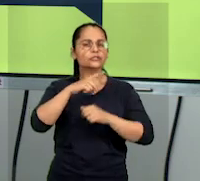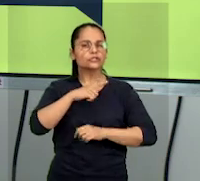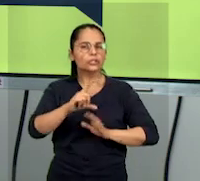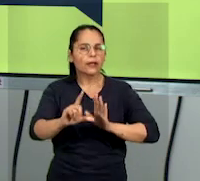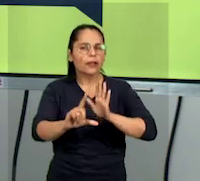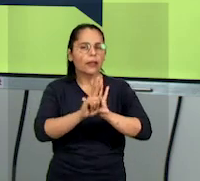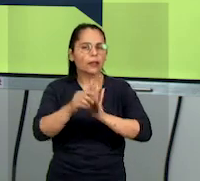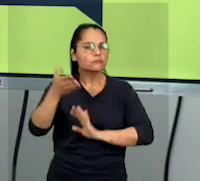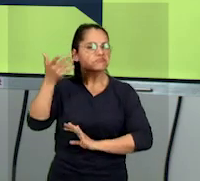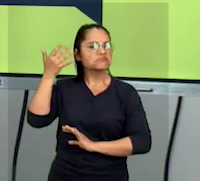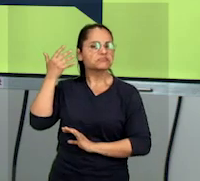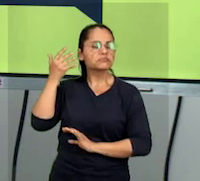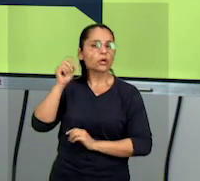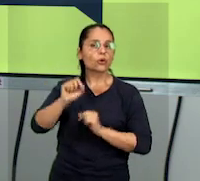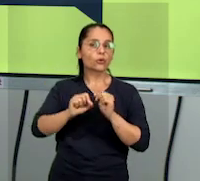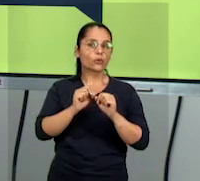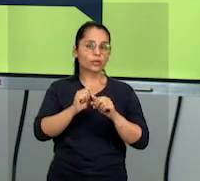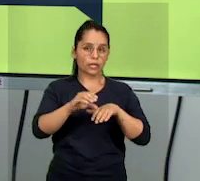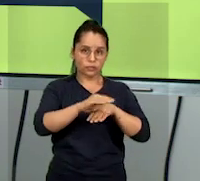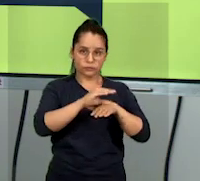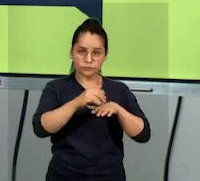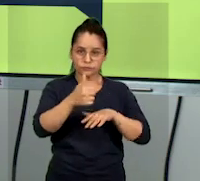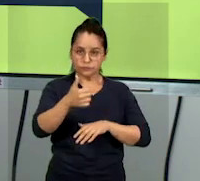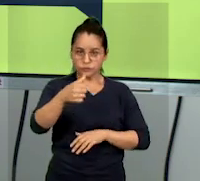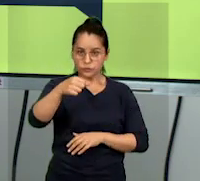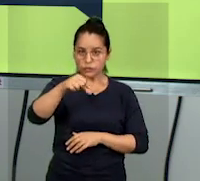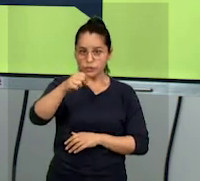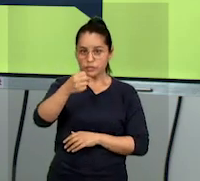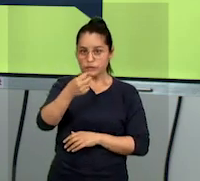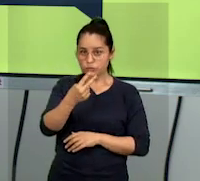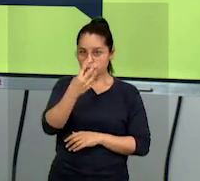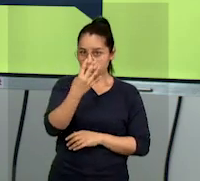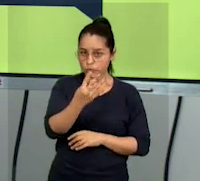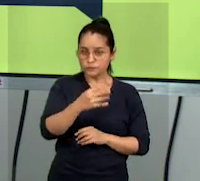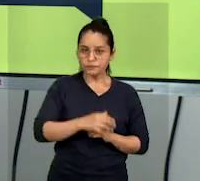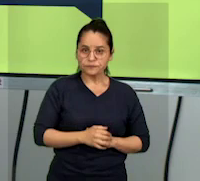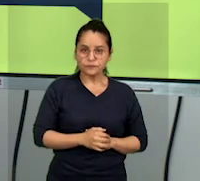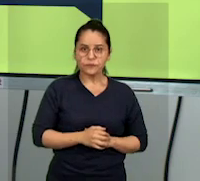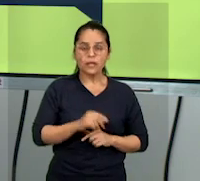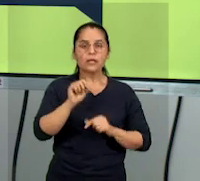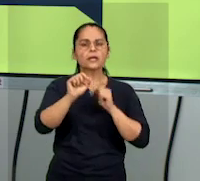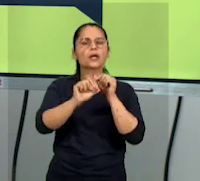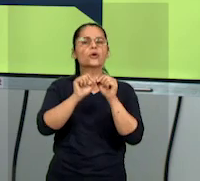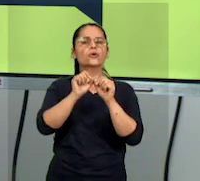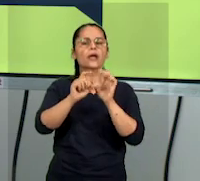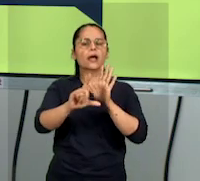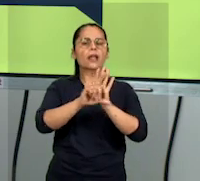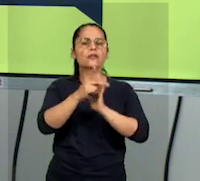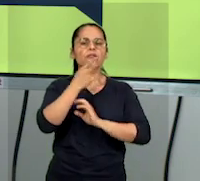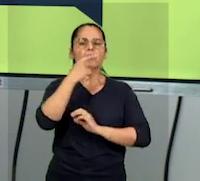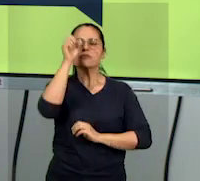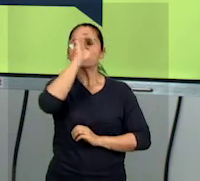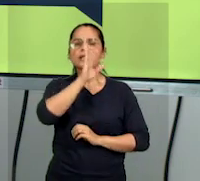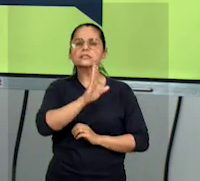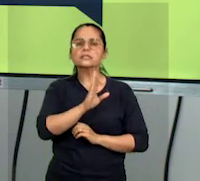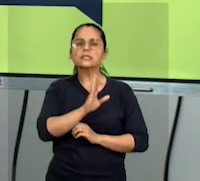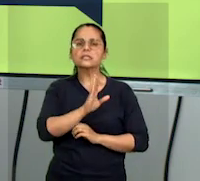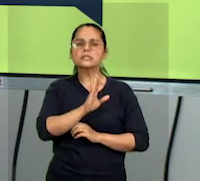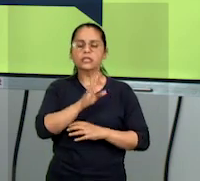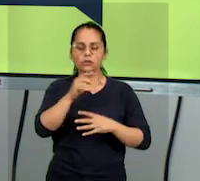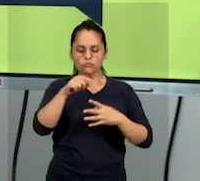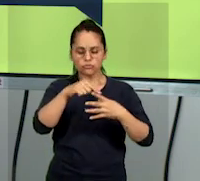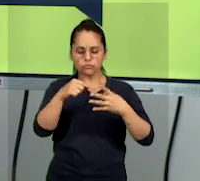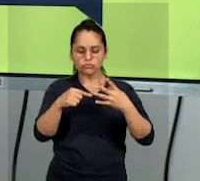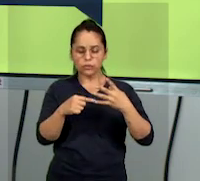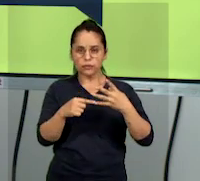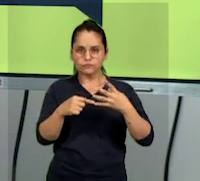lei, né, da Constituição de 1824, que era a lei que dizia que o Brasil seria dividido em 4